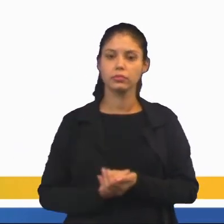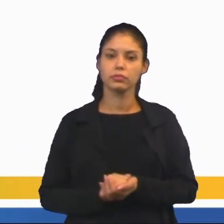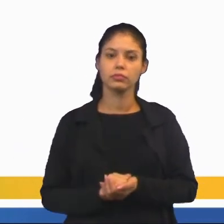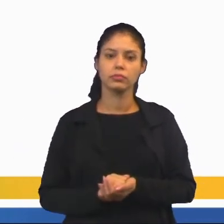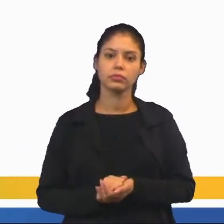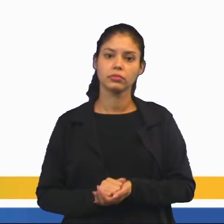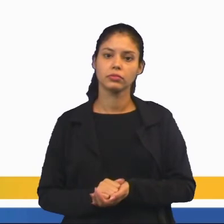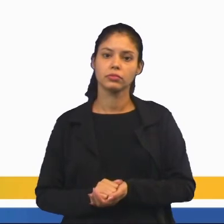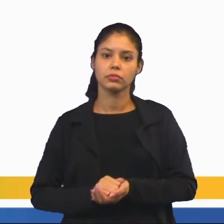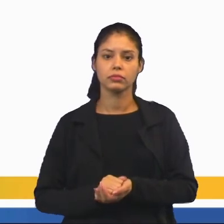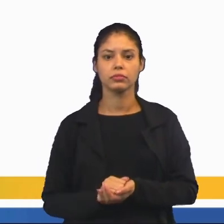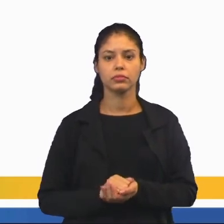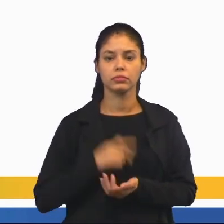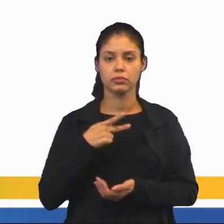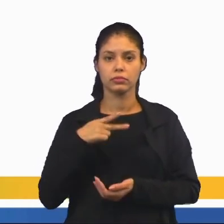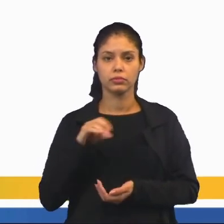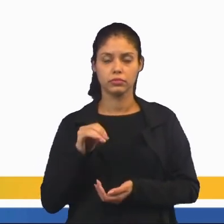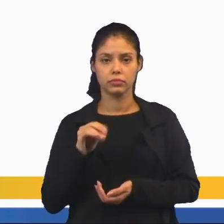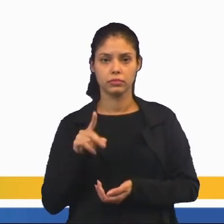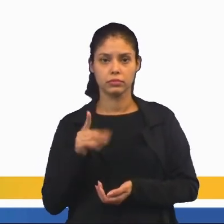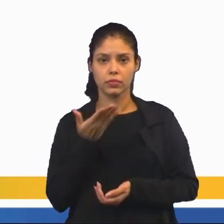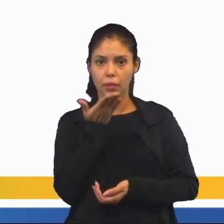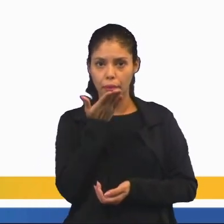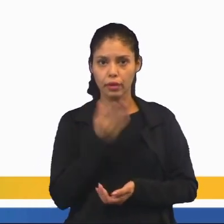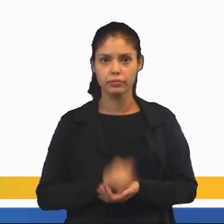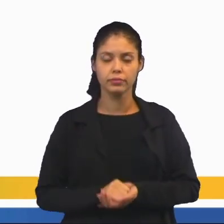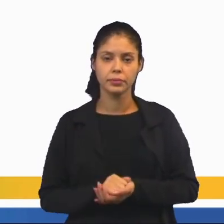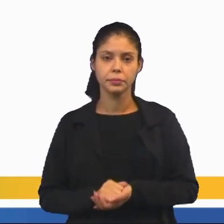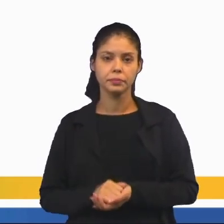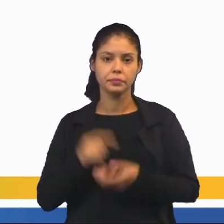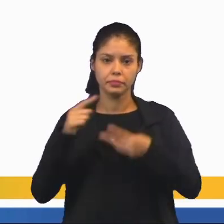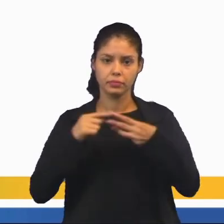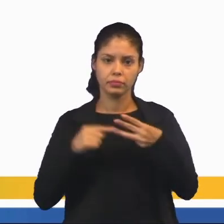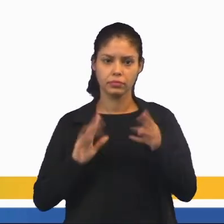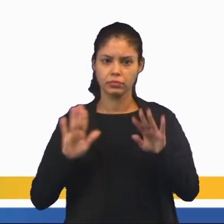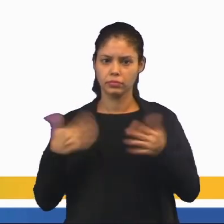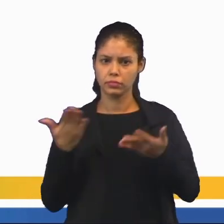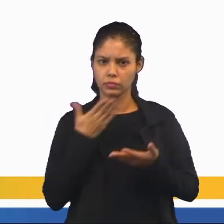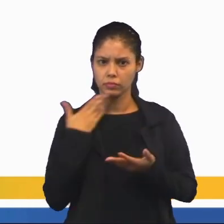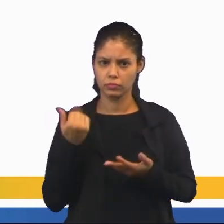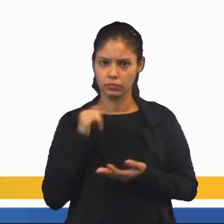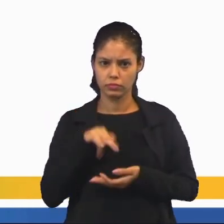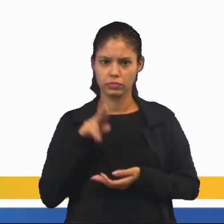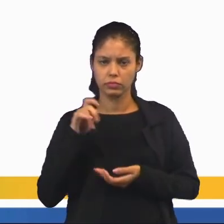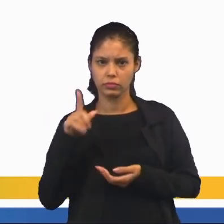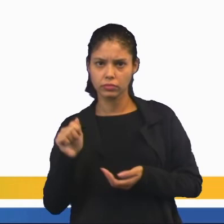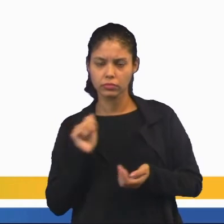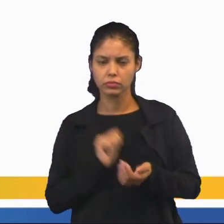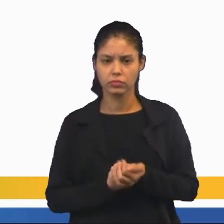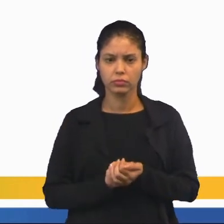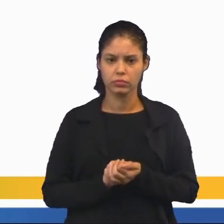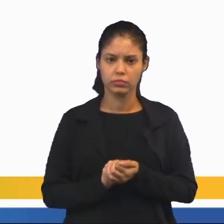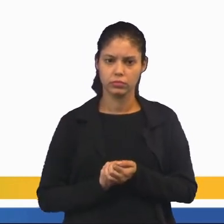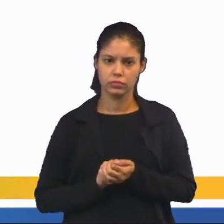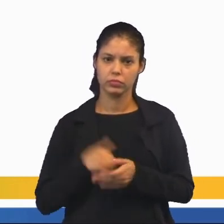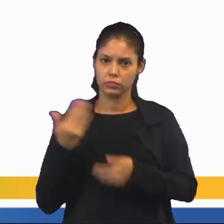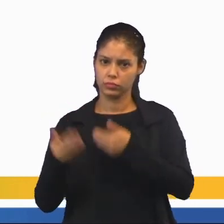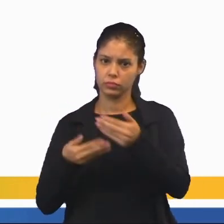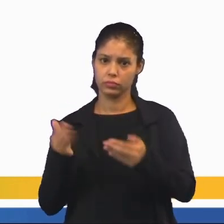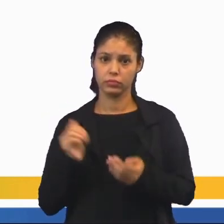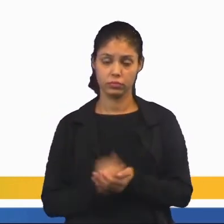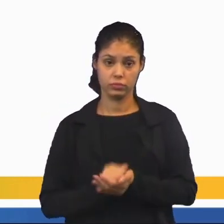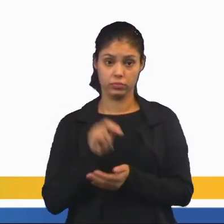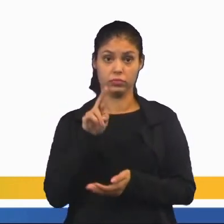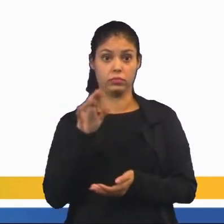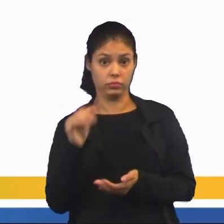nós temos ali o suco de abacaxi em pó. Desses três, qual você acha que é o in natura, qual você acha que é o processado